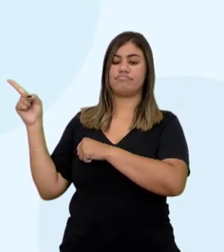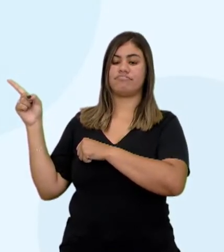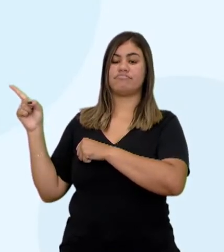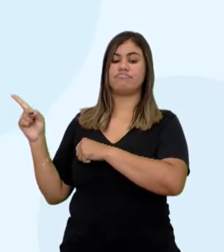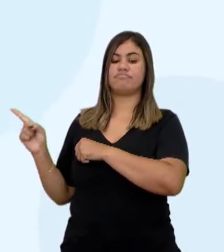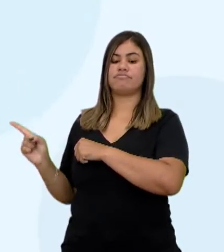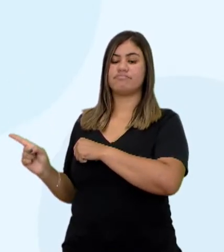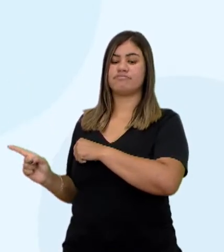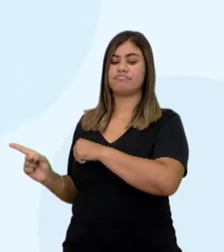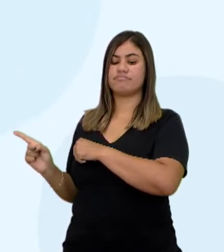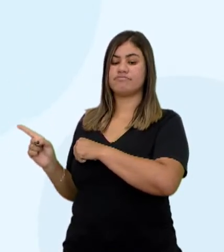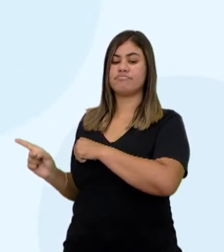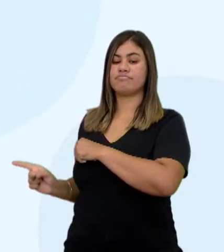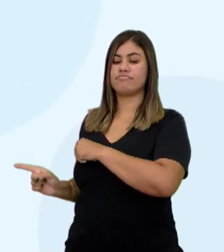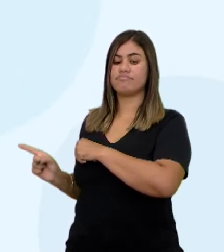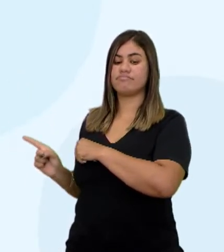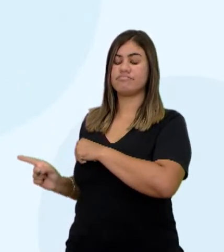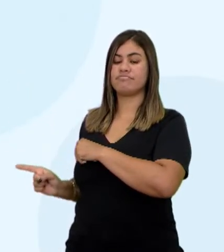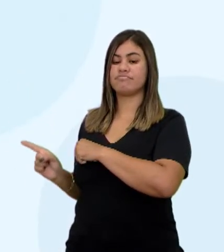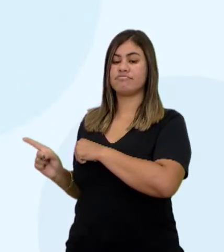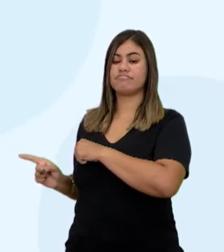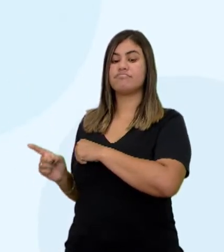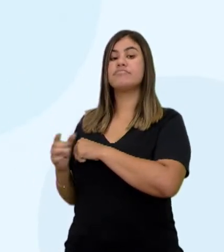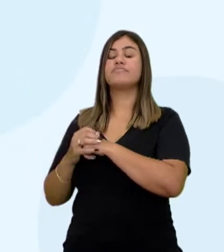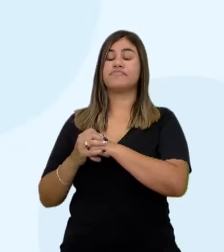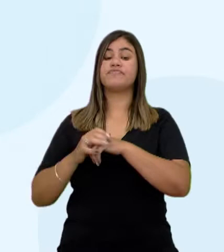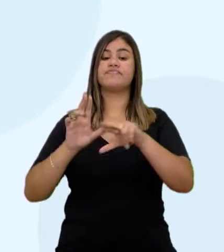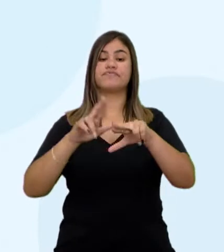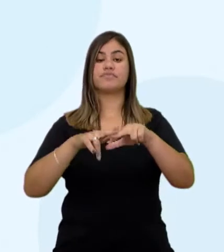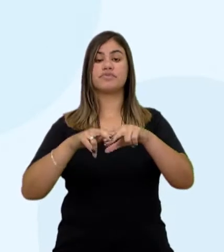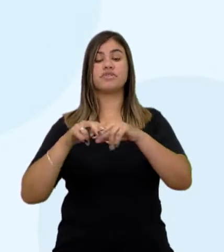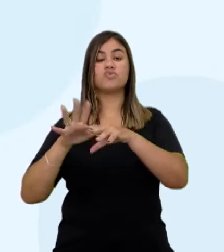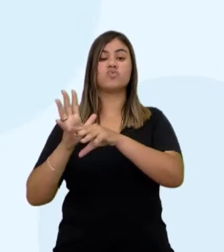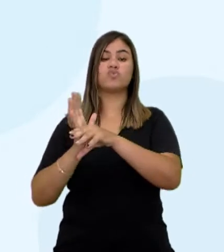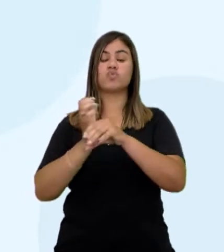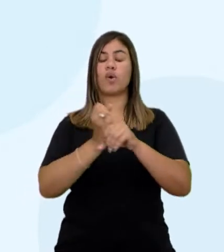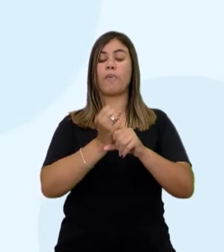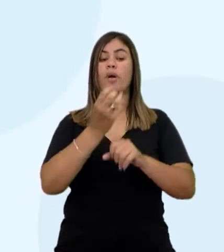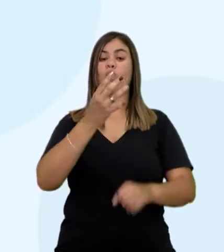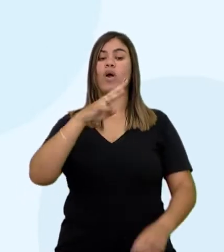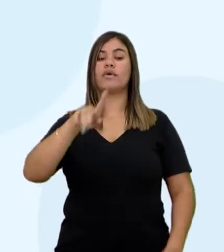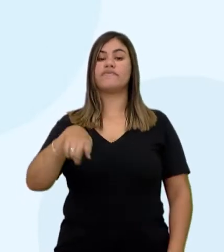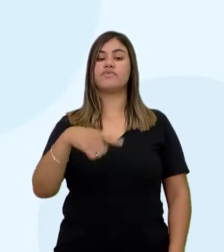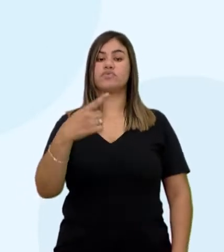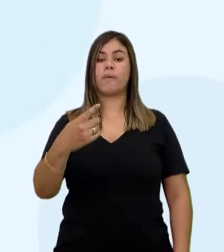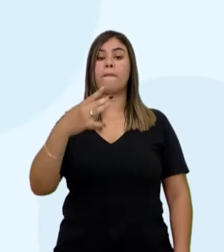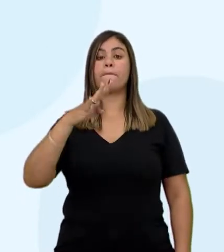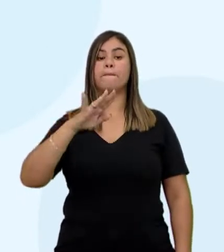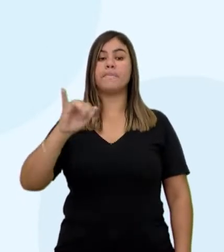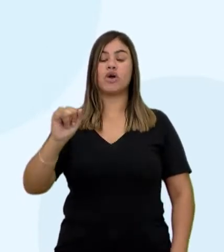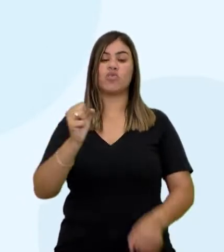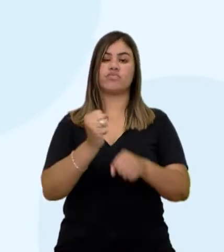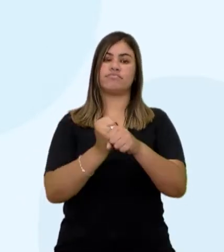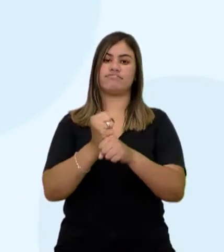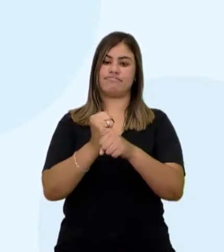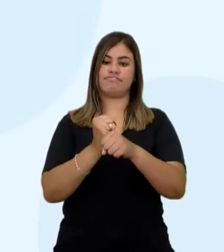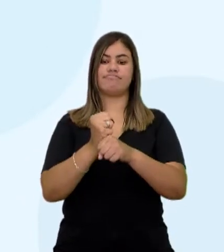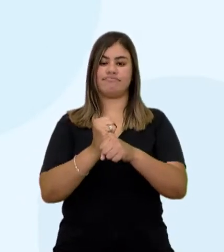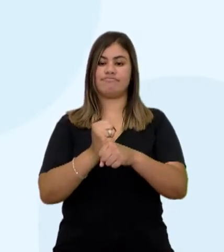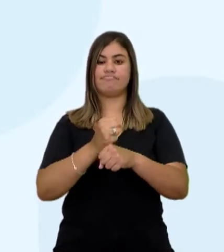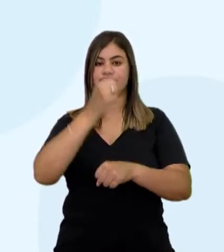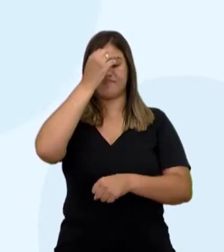anos. Portanto, né, ele tem em torno aí de 4,1 bilhões de anos. Logo em seguida, aí nós temos aí